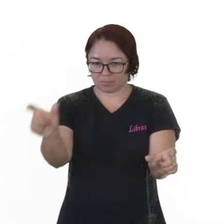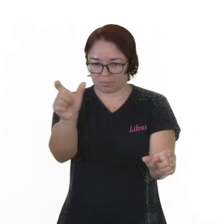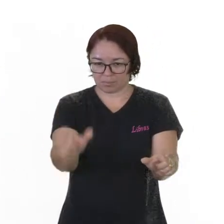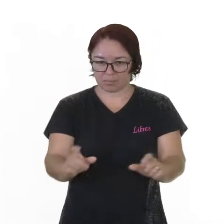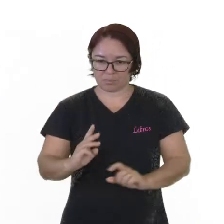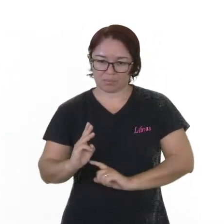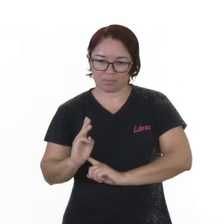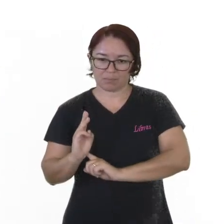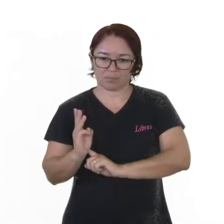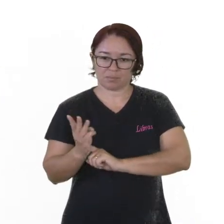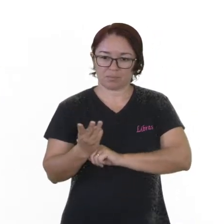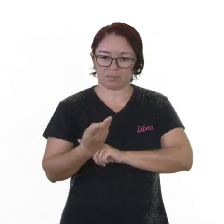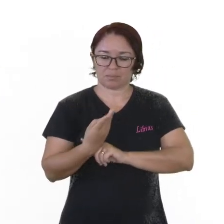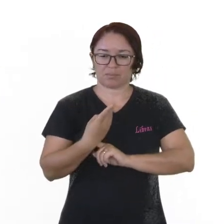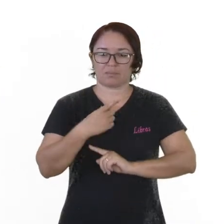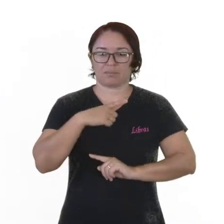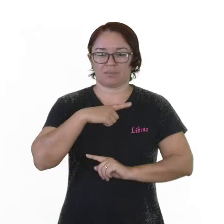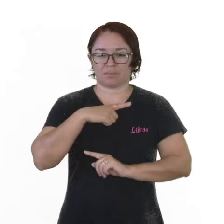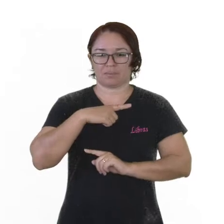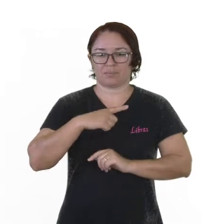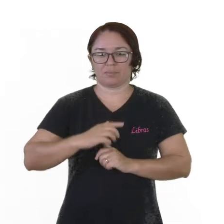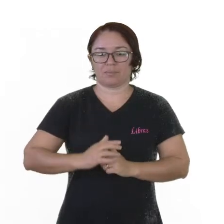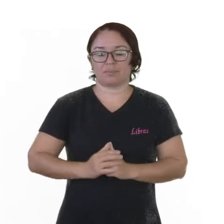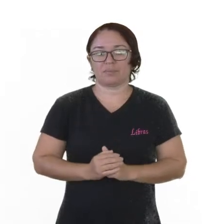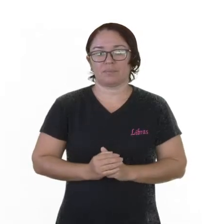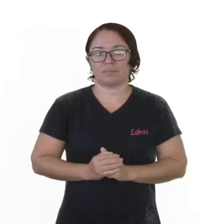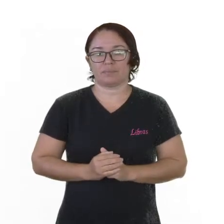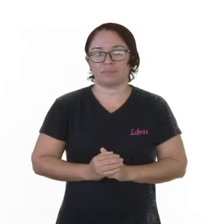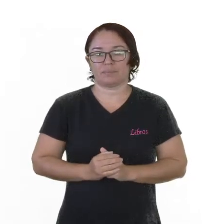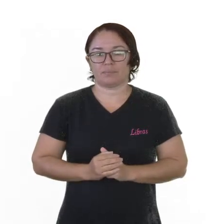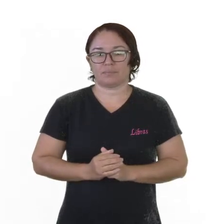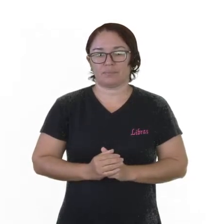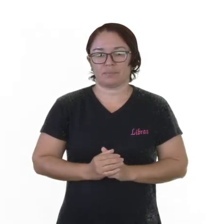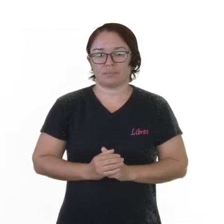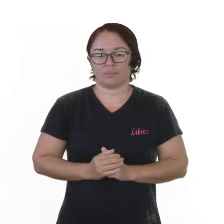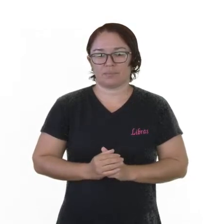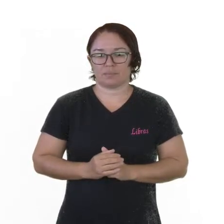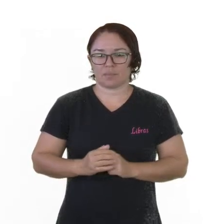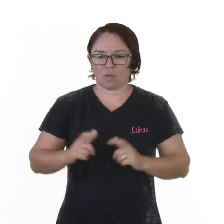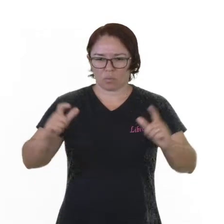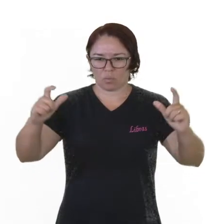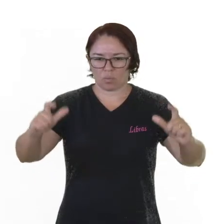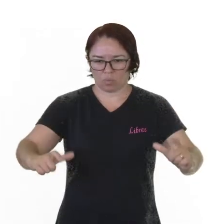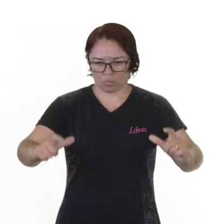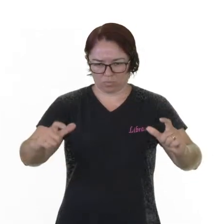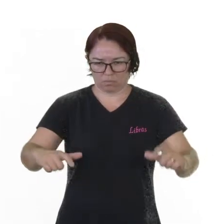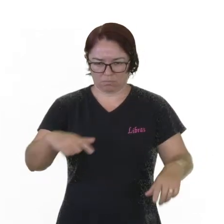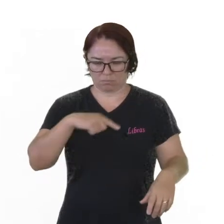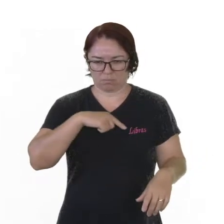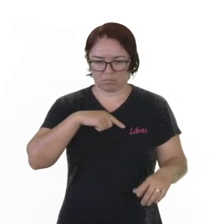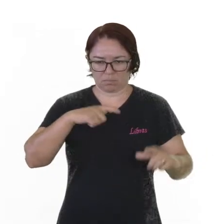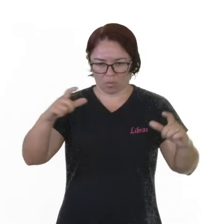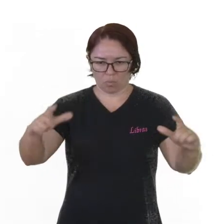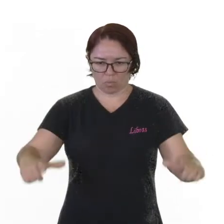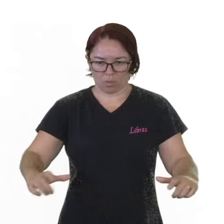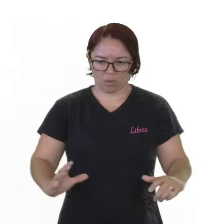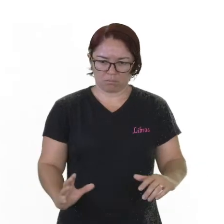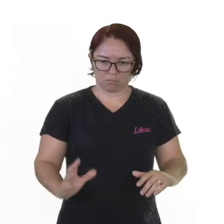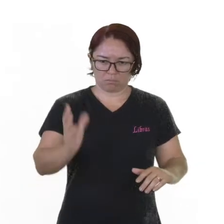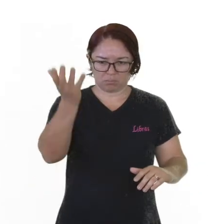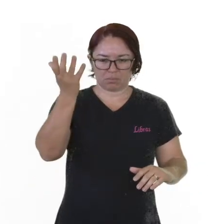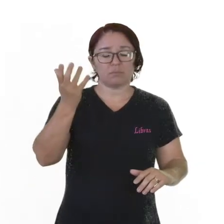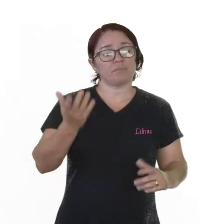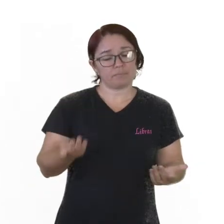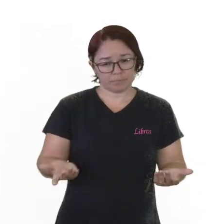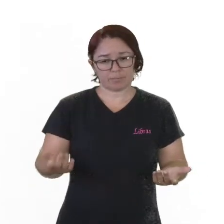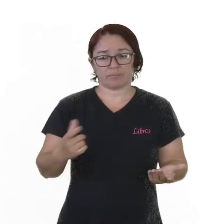né, os personagens da narrativa. E o espaço? Tem um espaço onde acontece? Tem